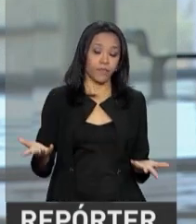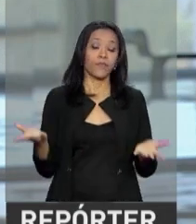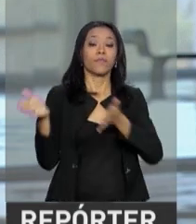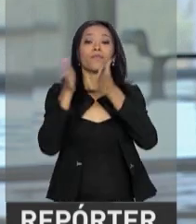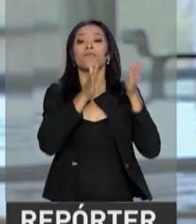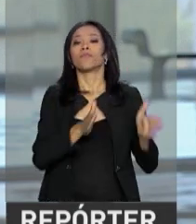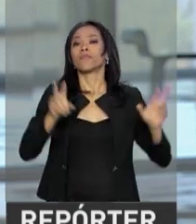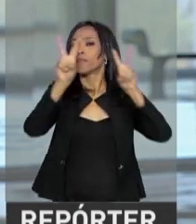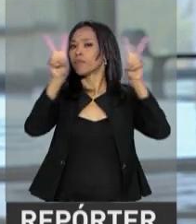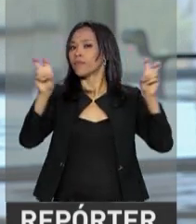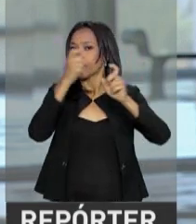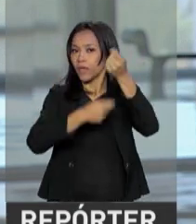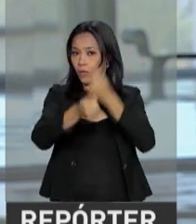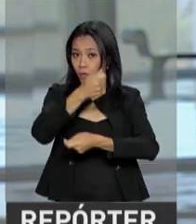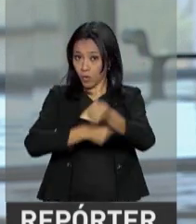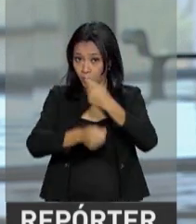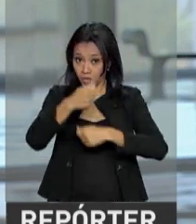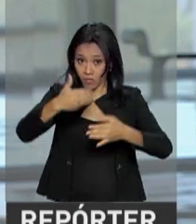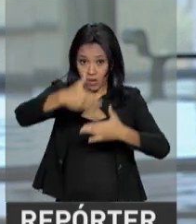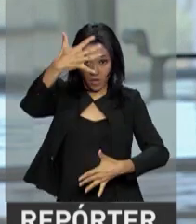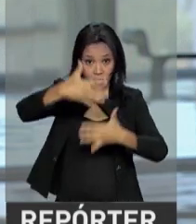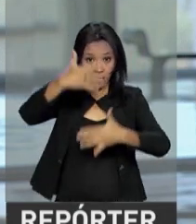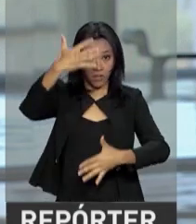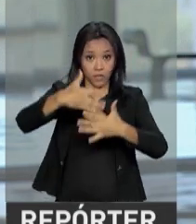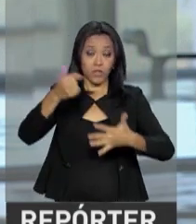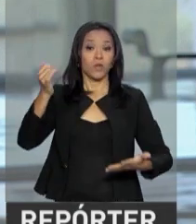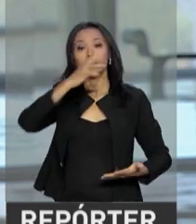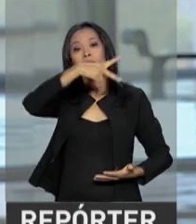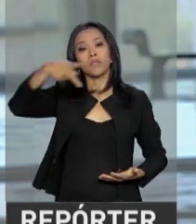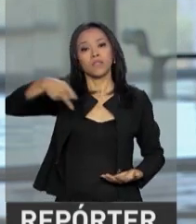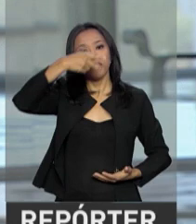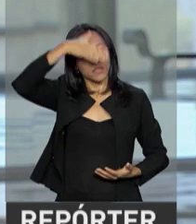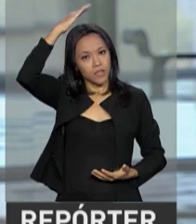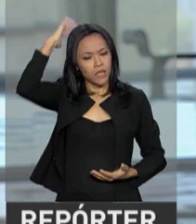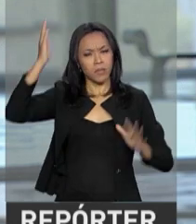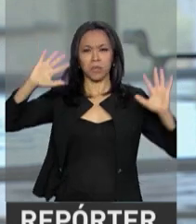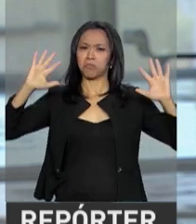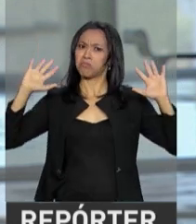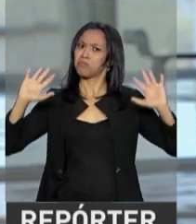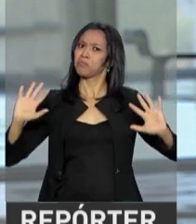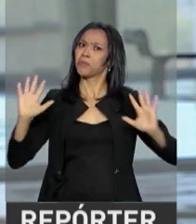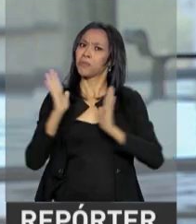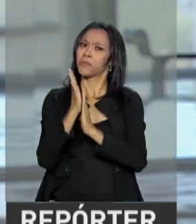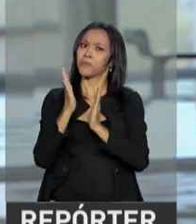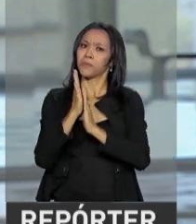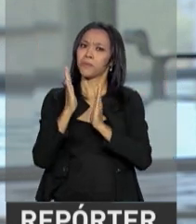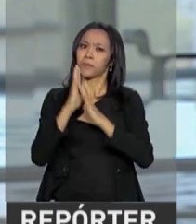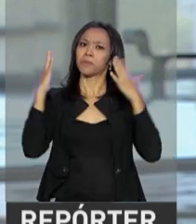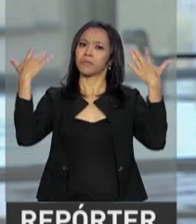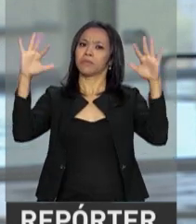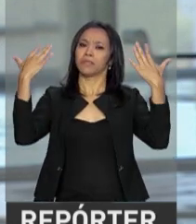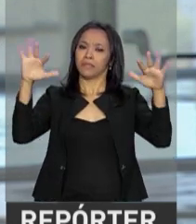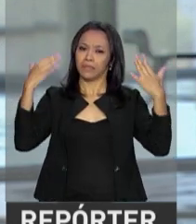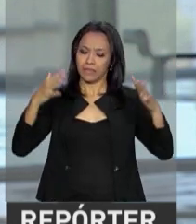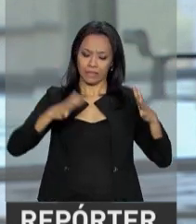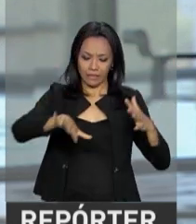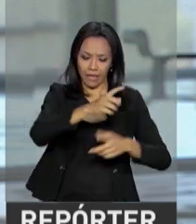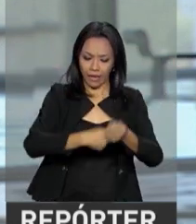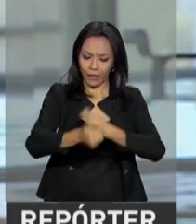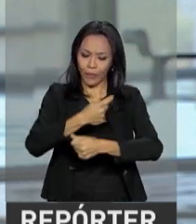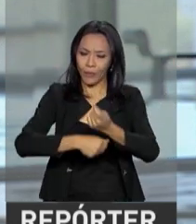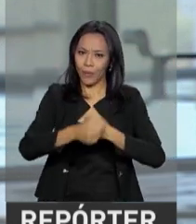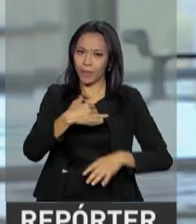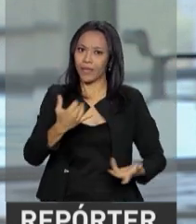falar agora de economia pelas redes sociais o presidente michel temer comemorou as boas notícias na área econômica recebidas nesta